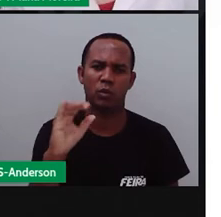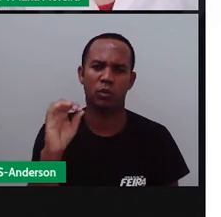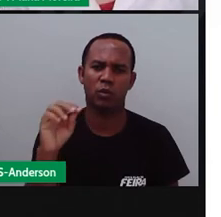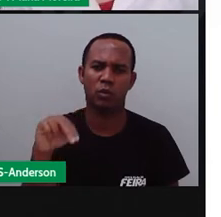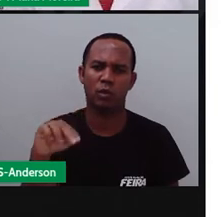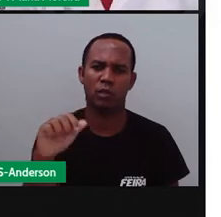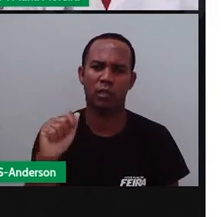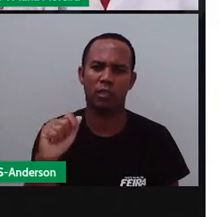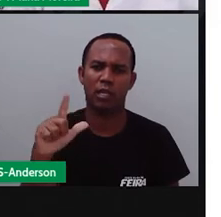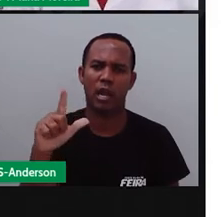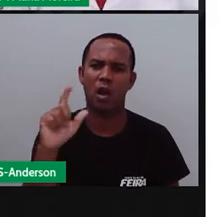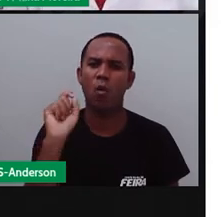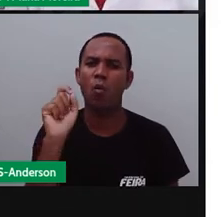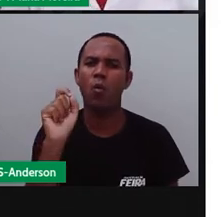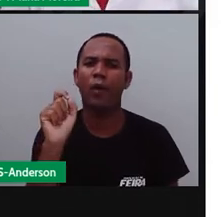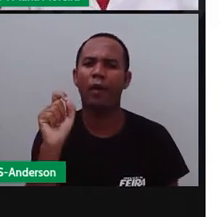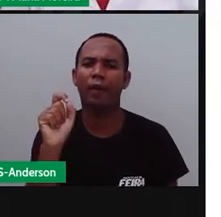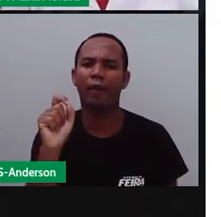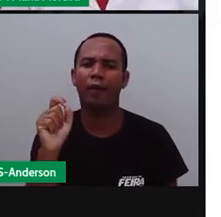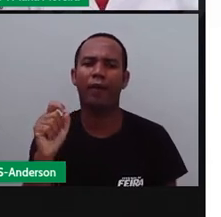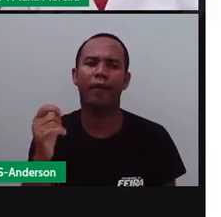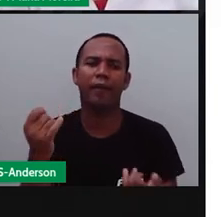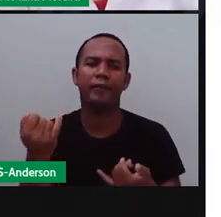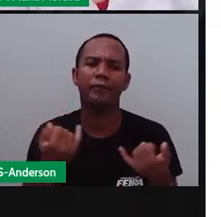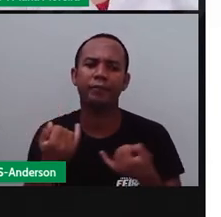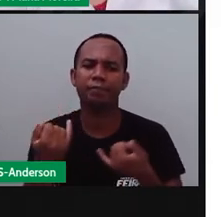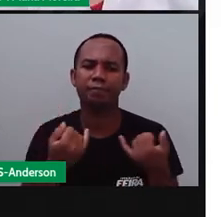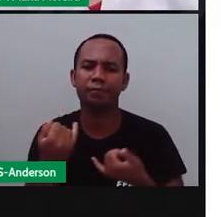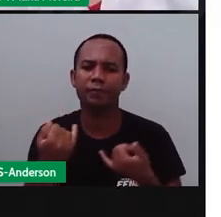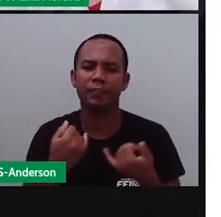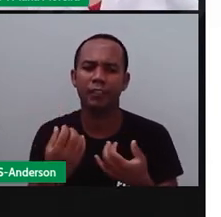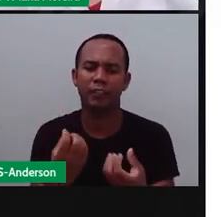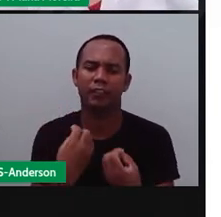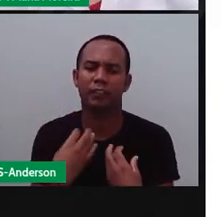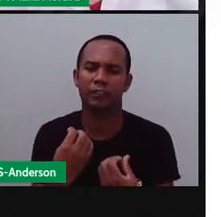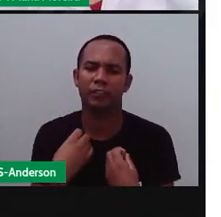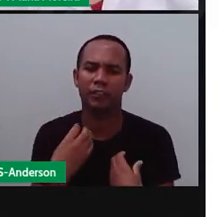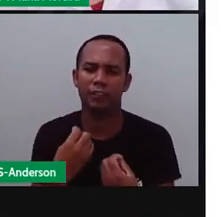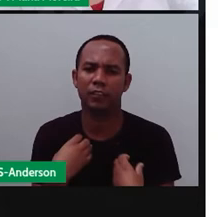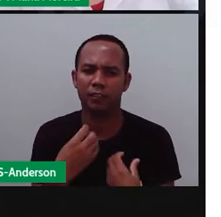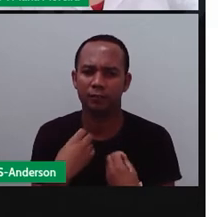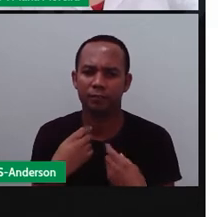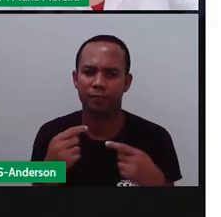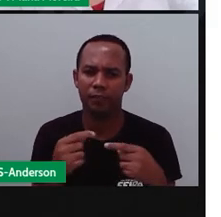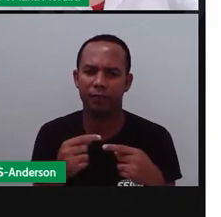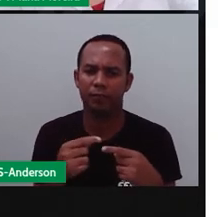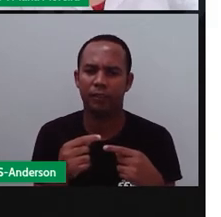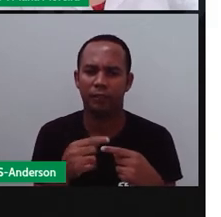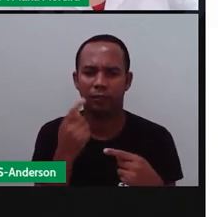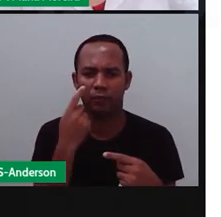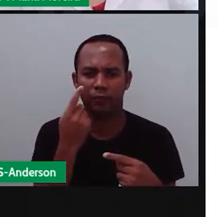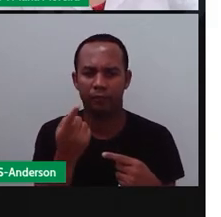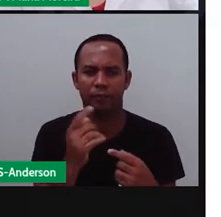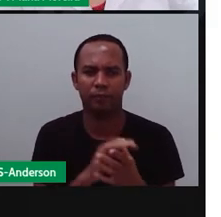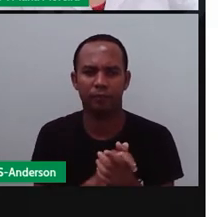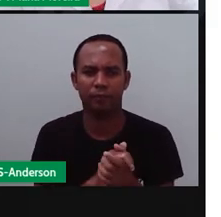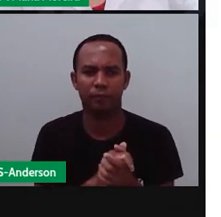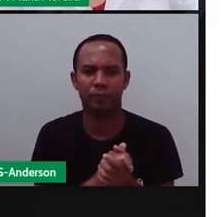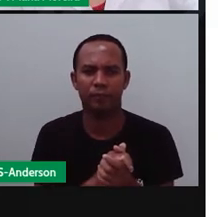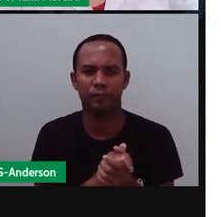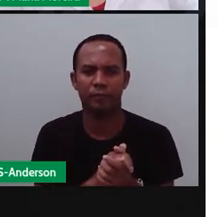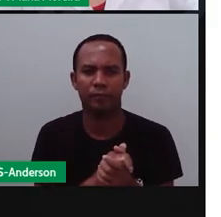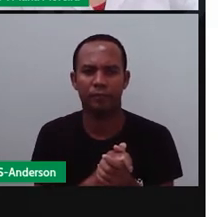Então, o que é que são textos instrucionais? Vamos pensar aqui. Vocês conseguem imaginar o que seria um texto